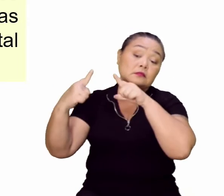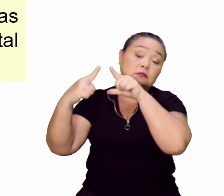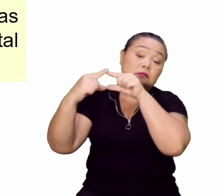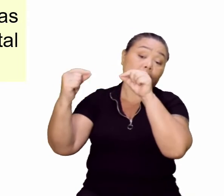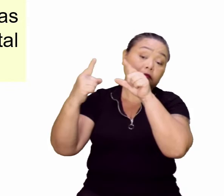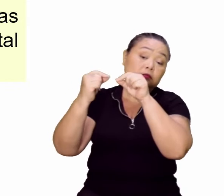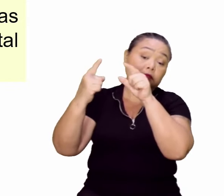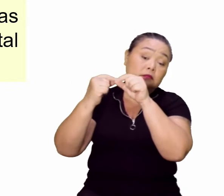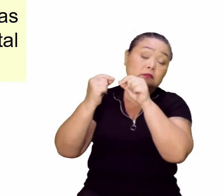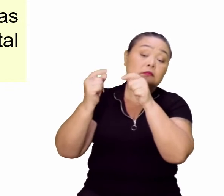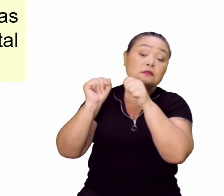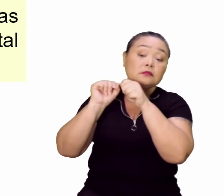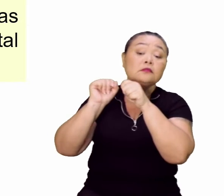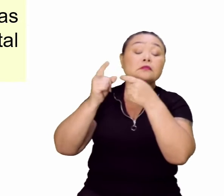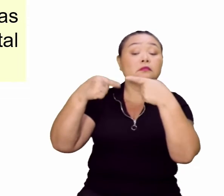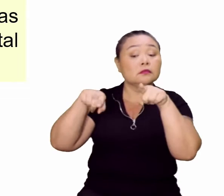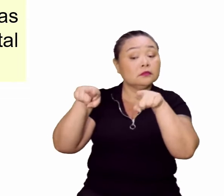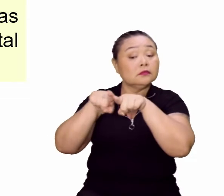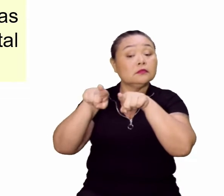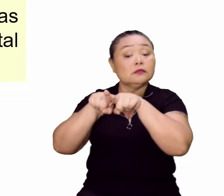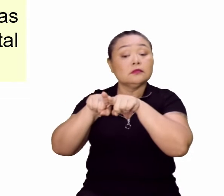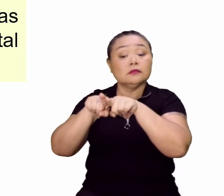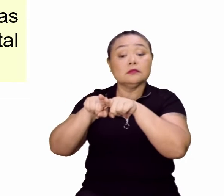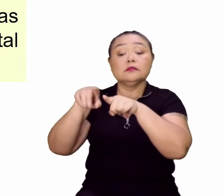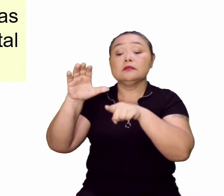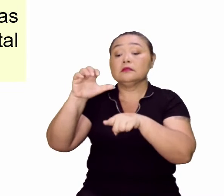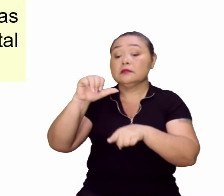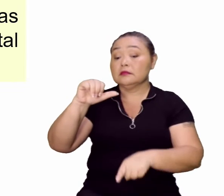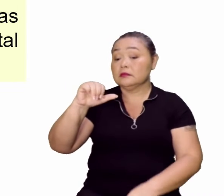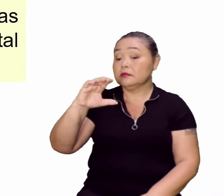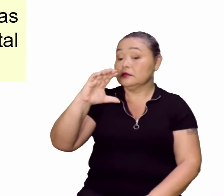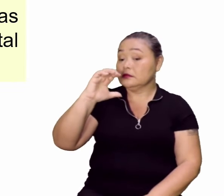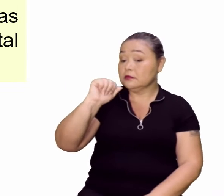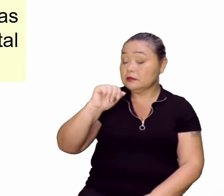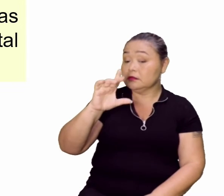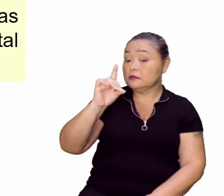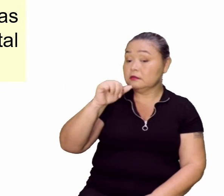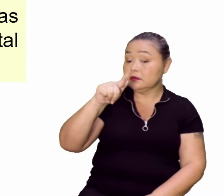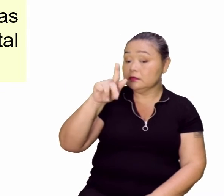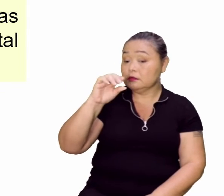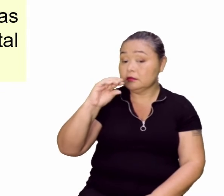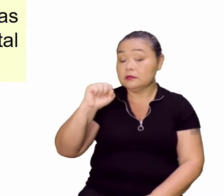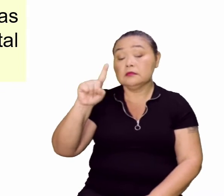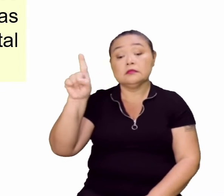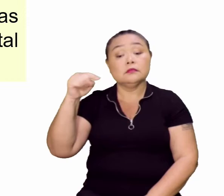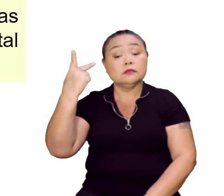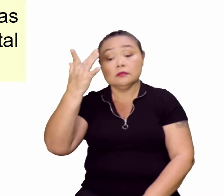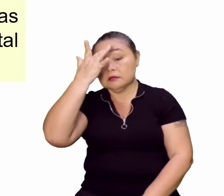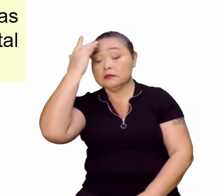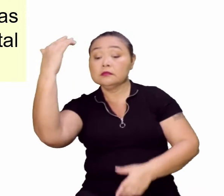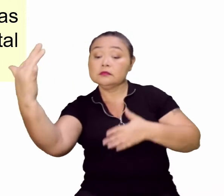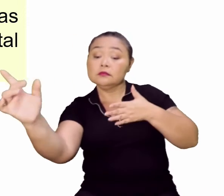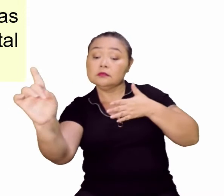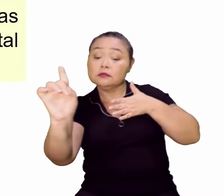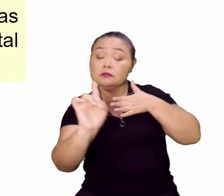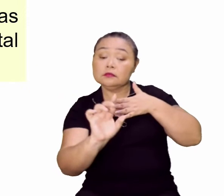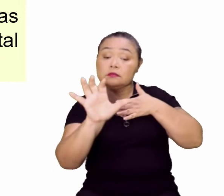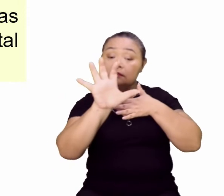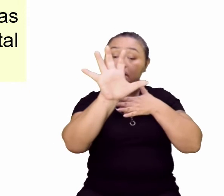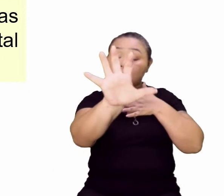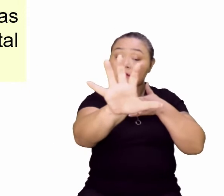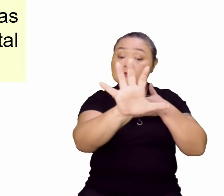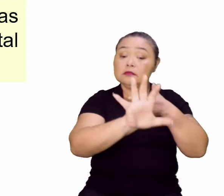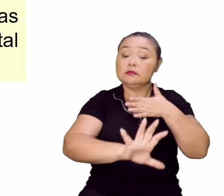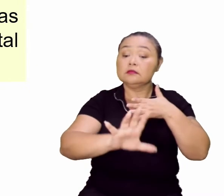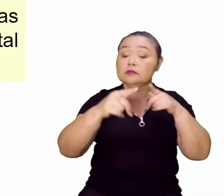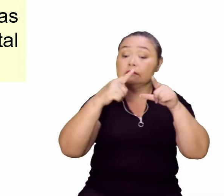de Brasília, olha só, que também colaborou para os candangos. Lembra dos candangos, Jorginho? Os candangos, pessoas que migraram para o centro, a